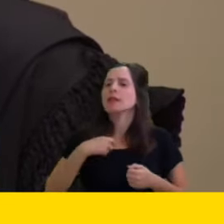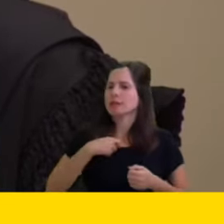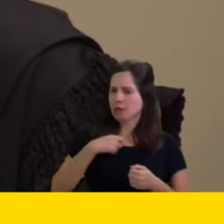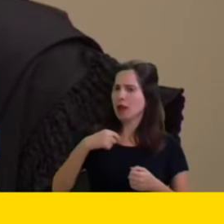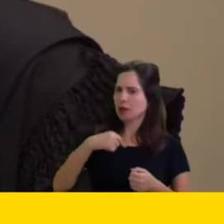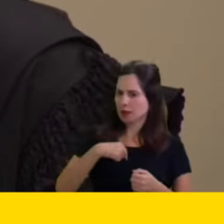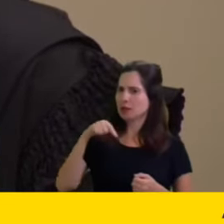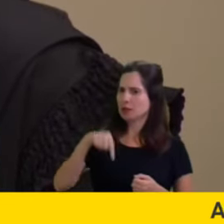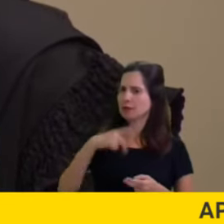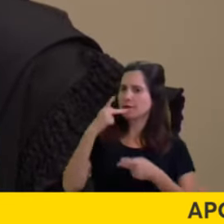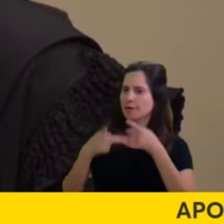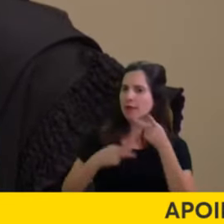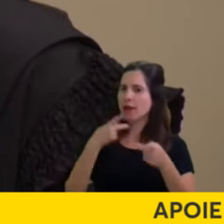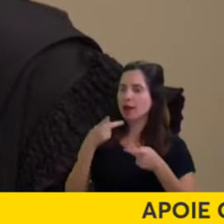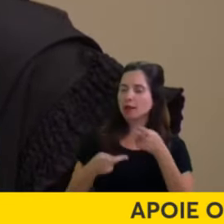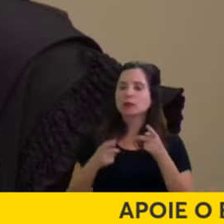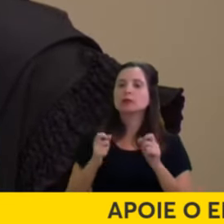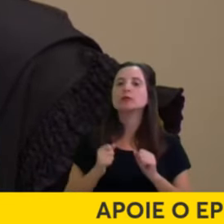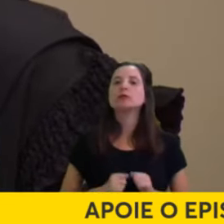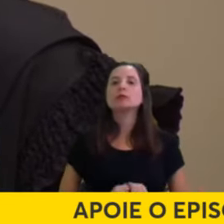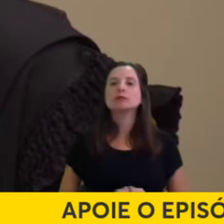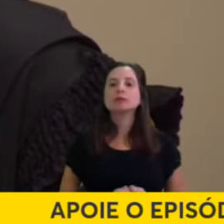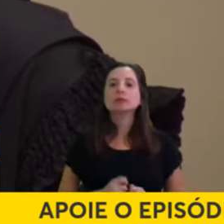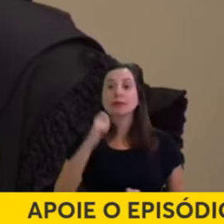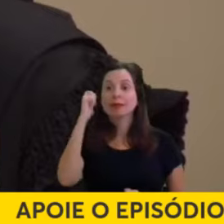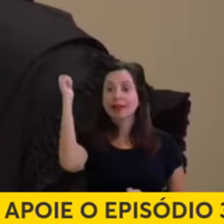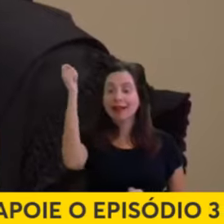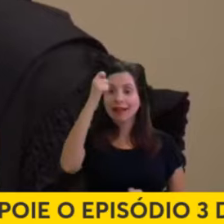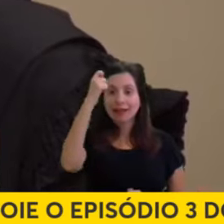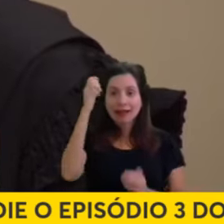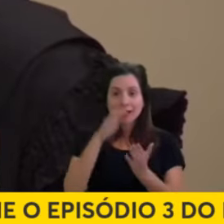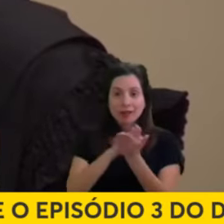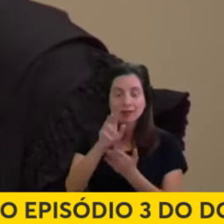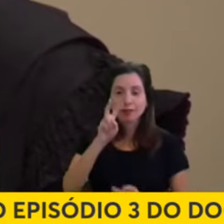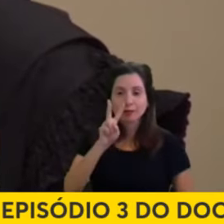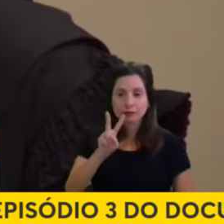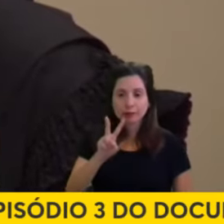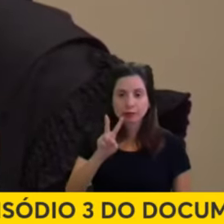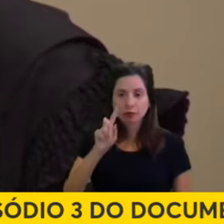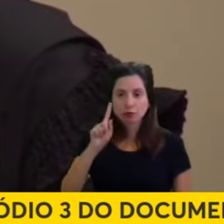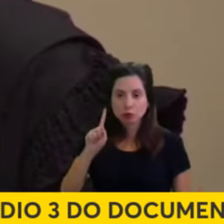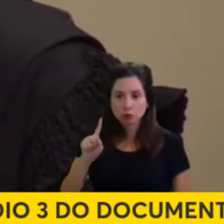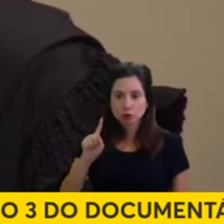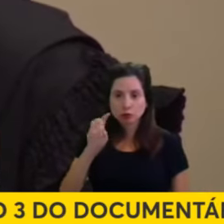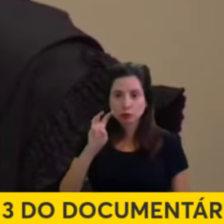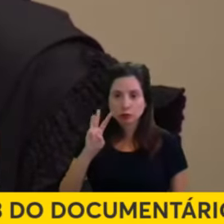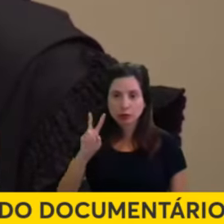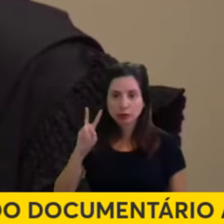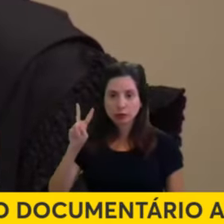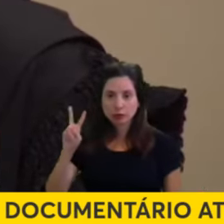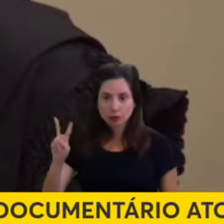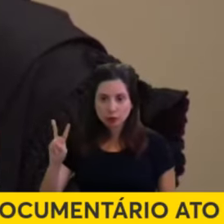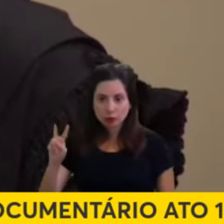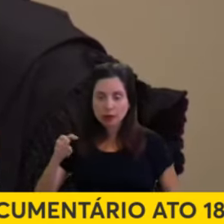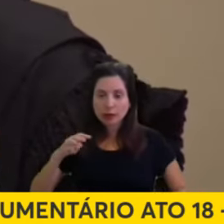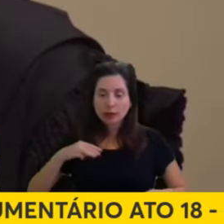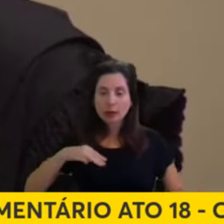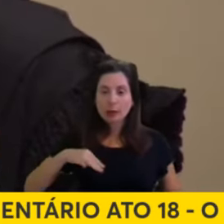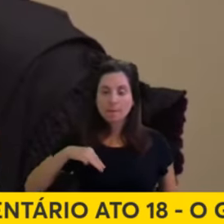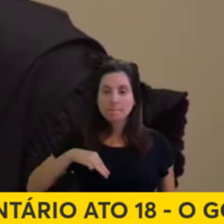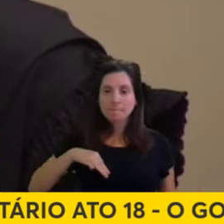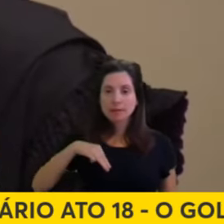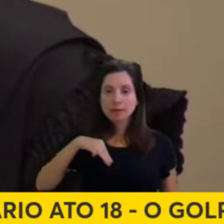cito agravo na prestação de contas 2132 relatório Ministro Ademar Gonzaga de 17 de Maio